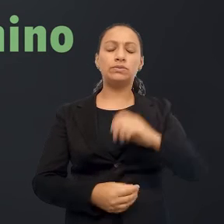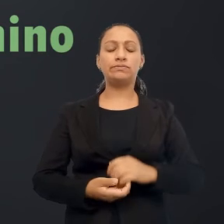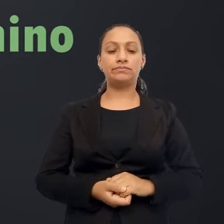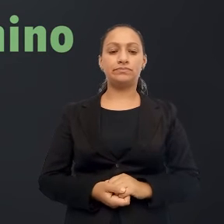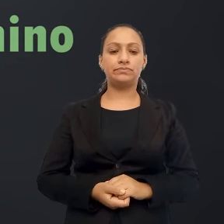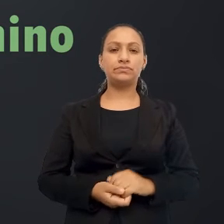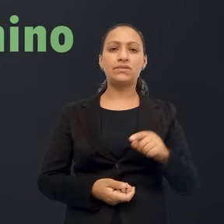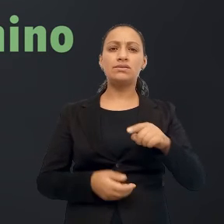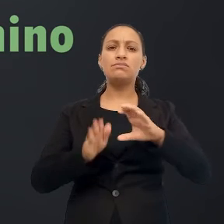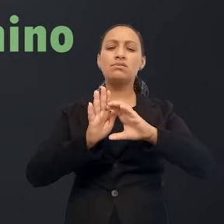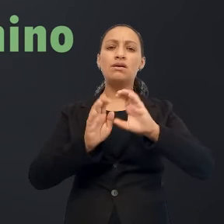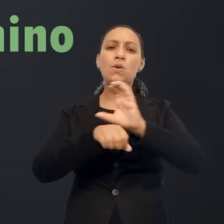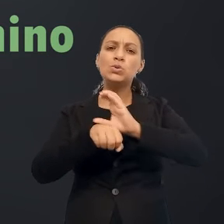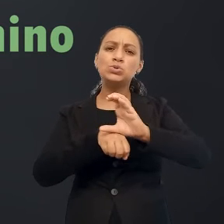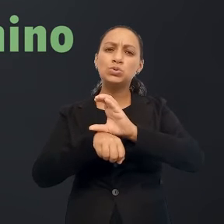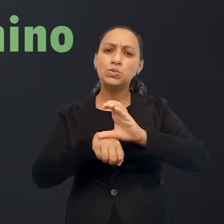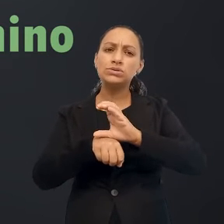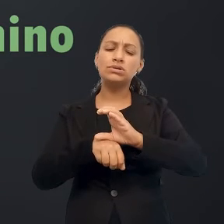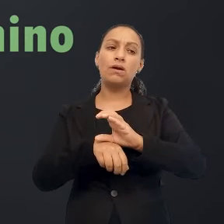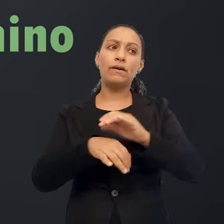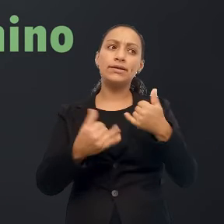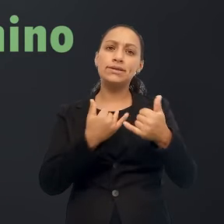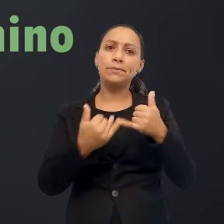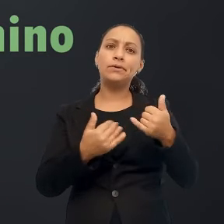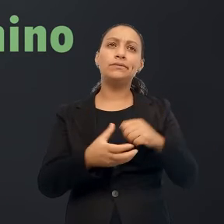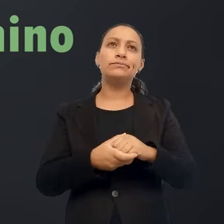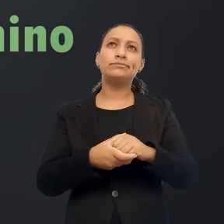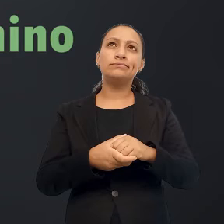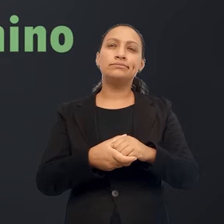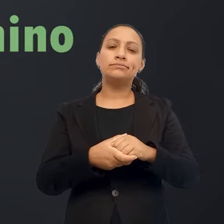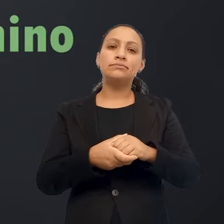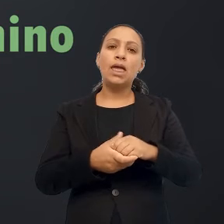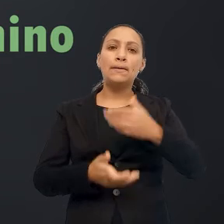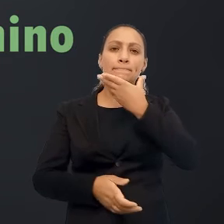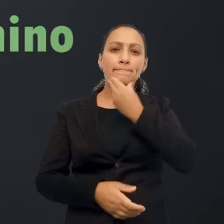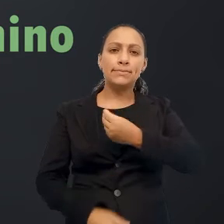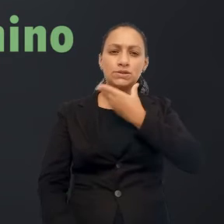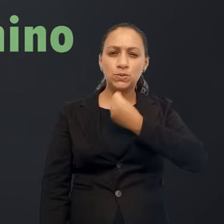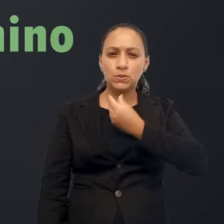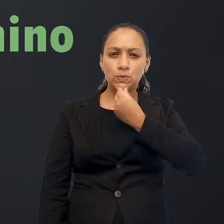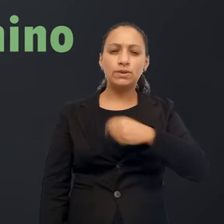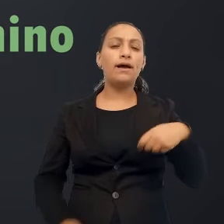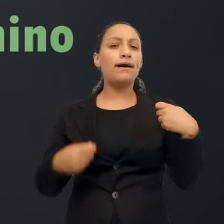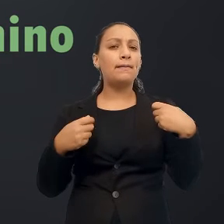dessa constituição, né, masculina, que nós ainda temos que